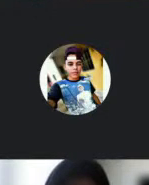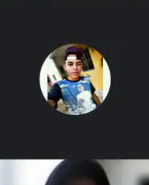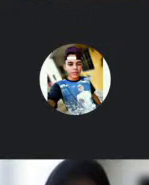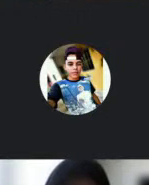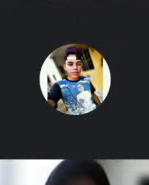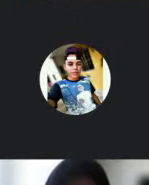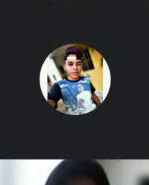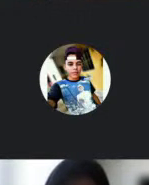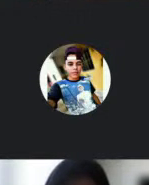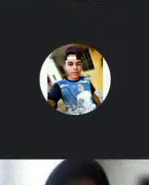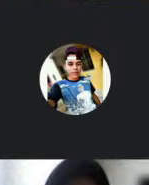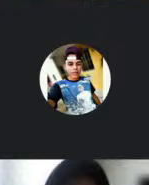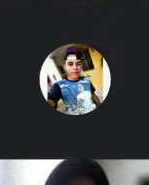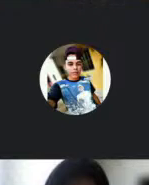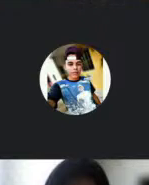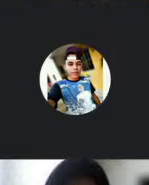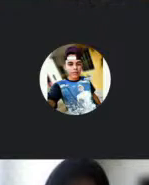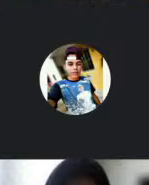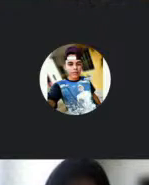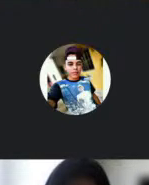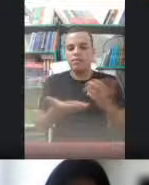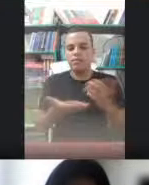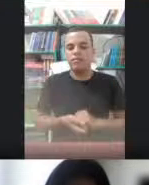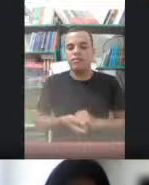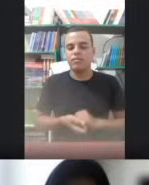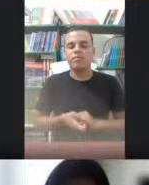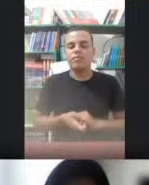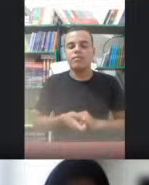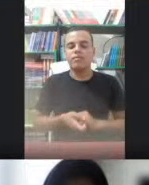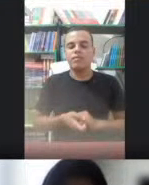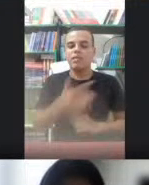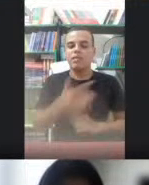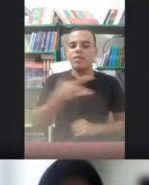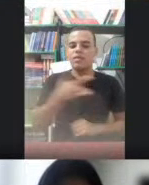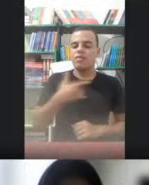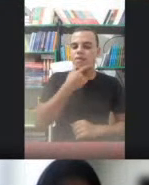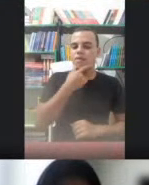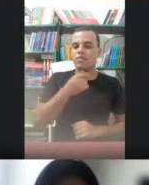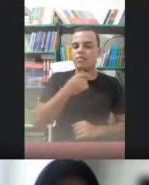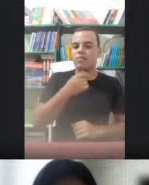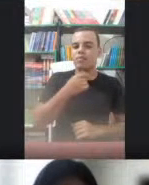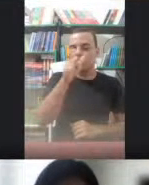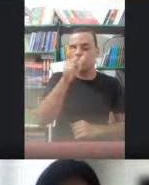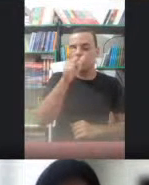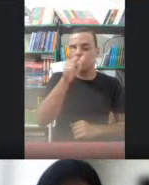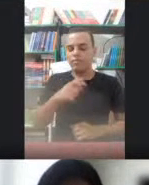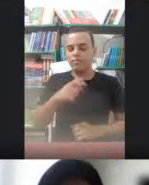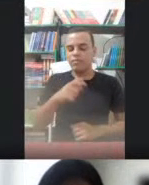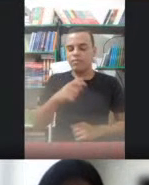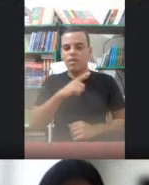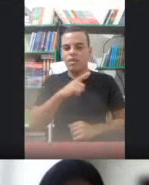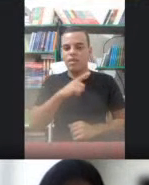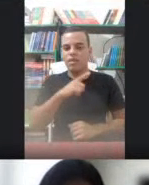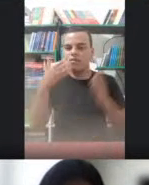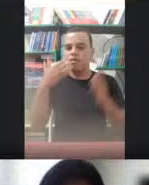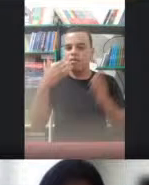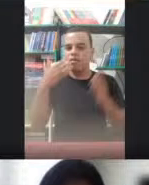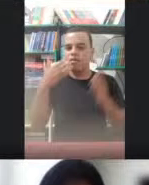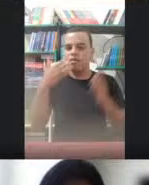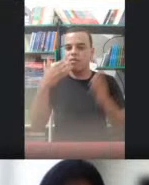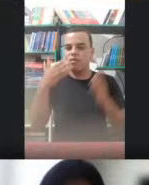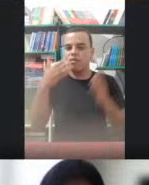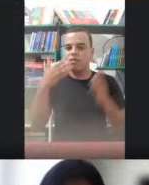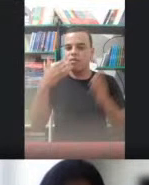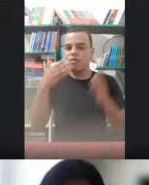estou emendando, porque eu acho que quem vivencia a saúde do homem do ponto de vista da gestão sabe o quão complexo é esse tema e como a gente pode